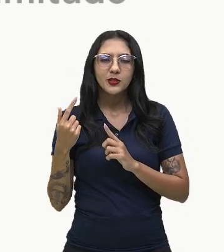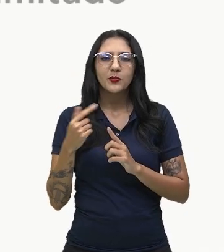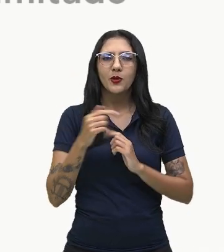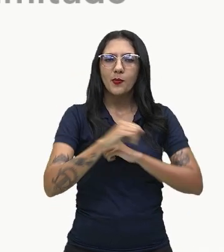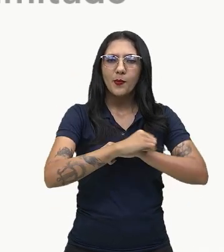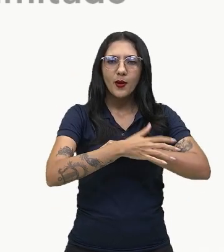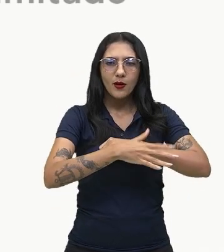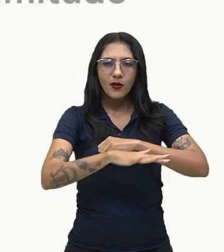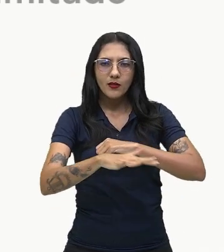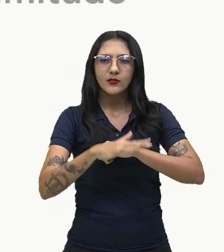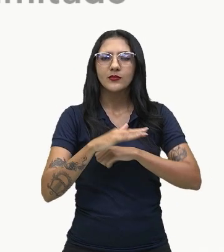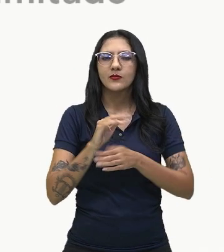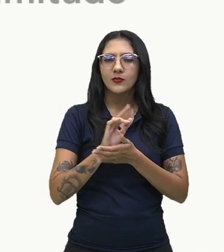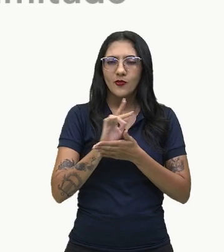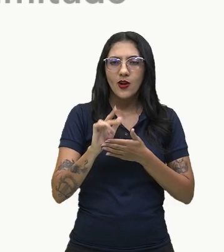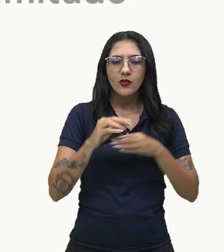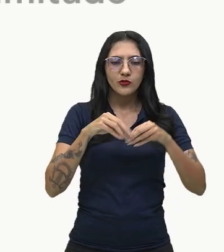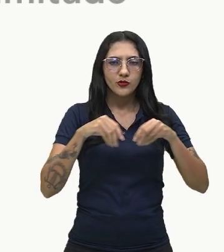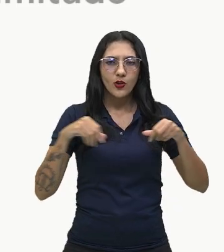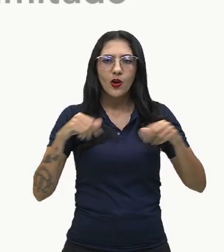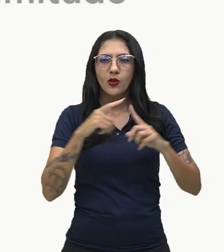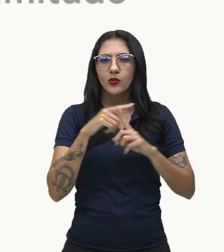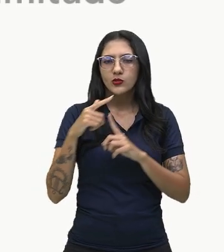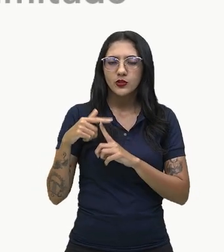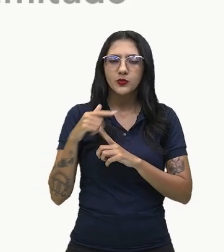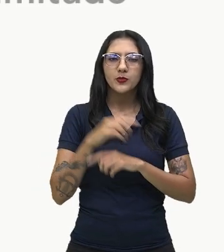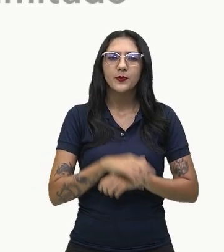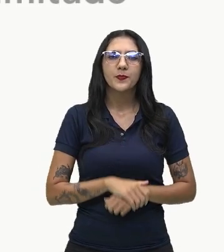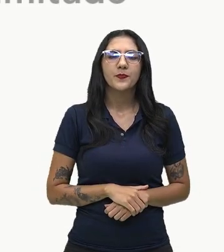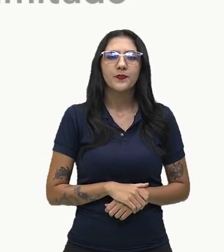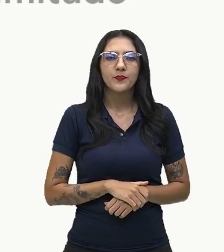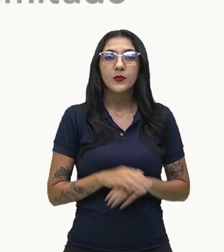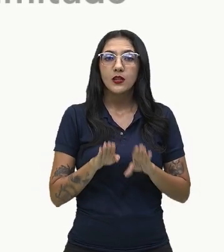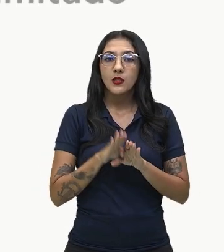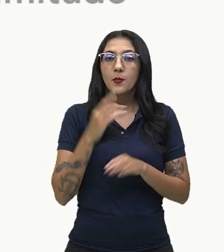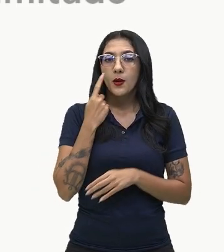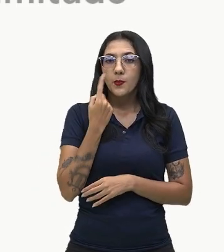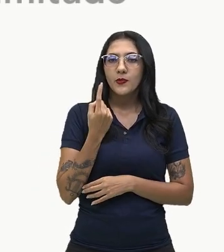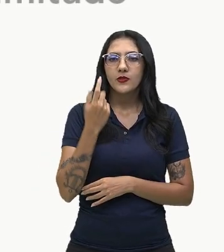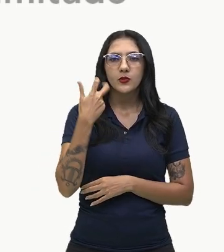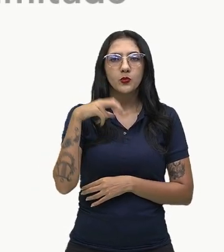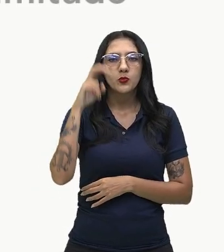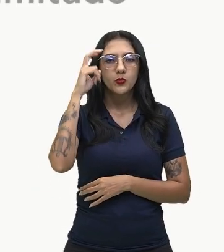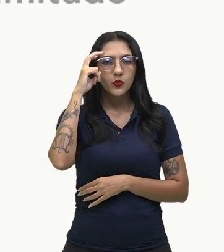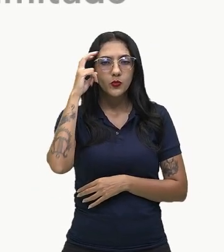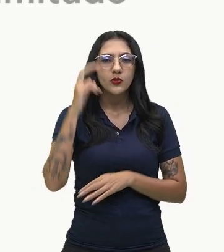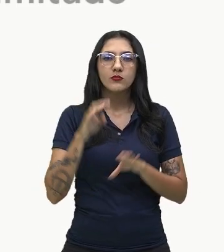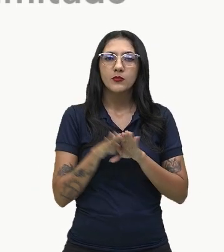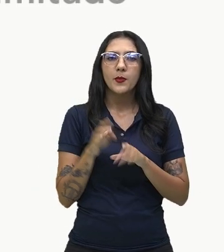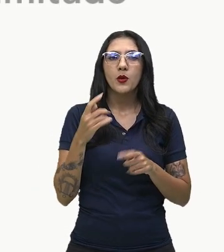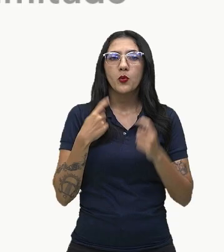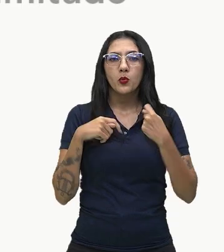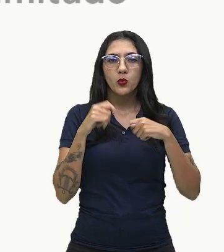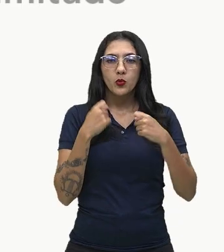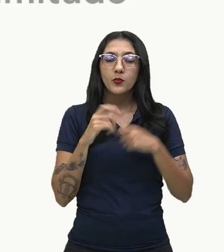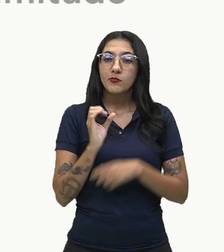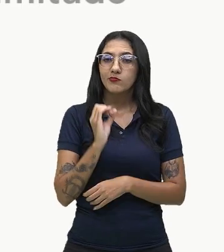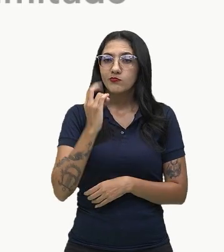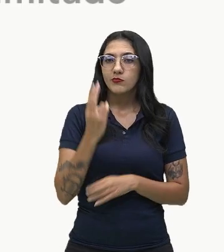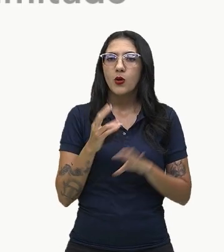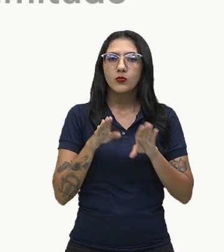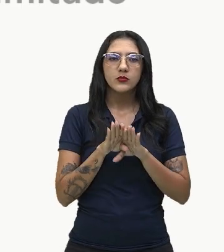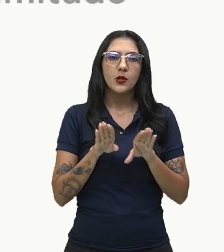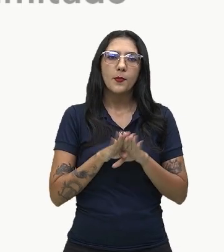do clima, do relevo, do solo, da vegetação. Temos aqui também a cultura, a economia ou até